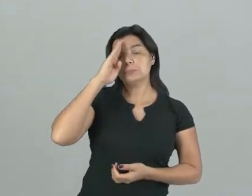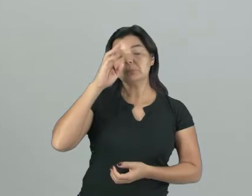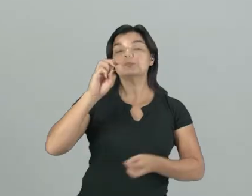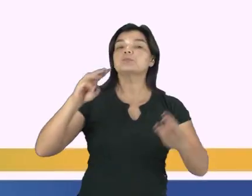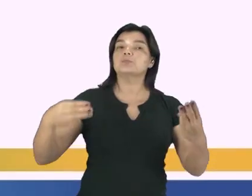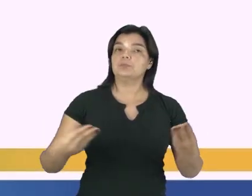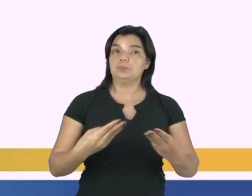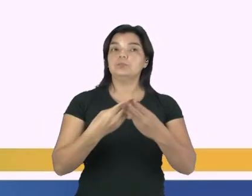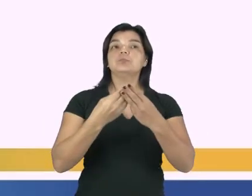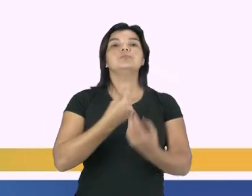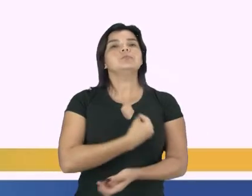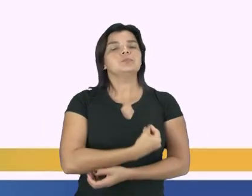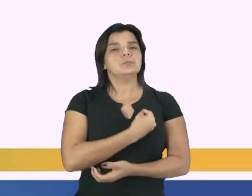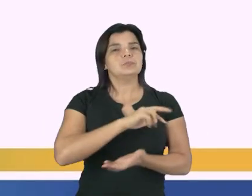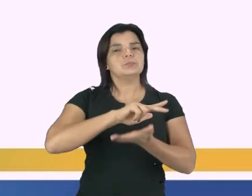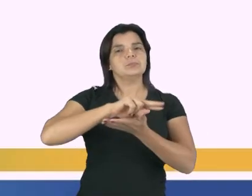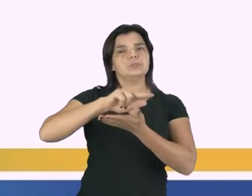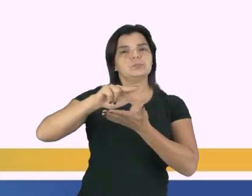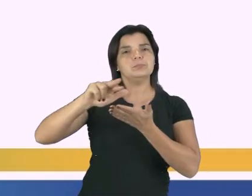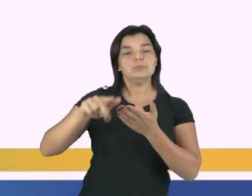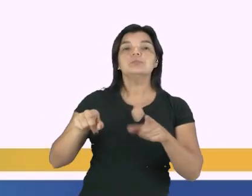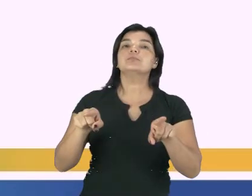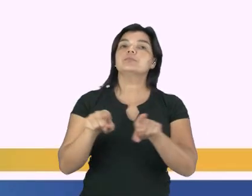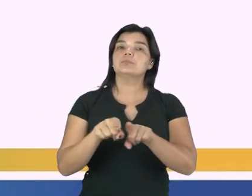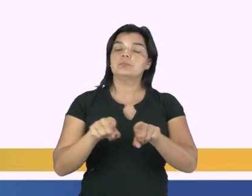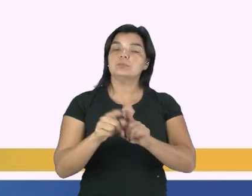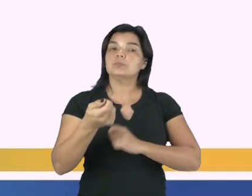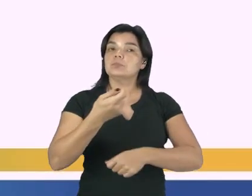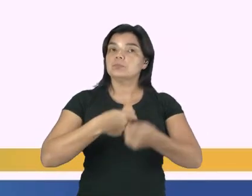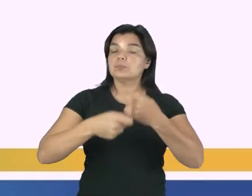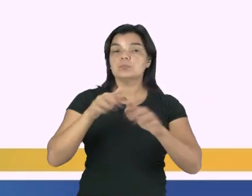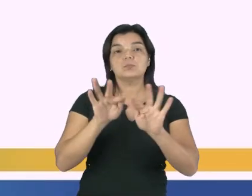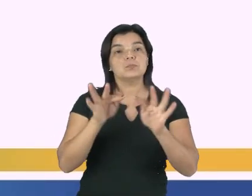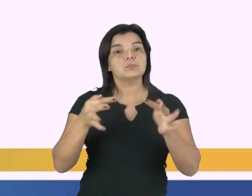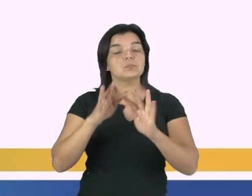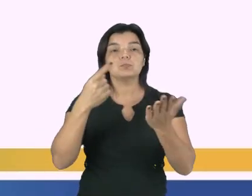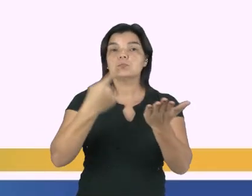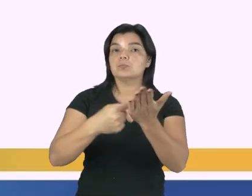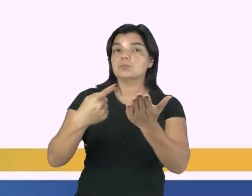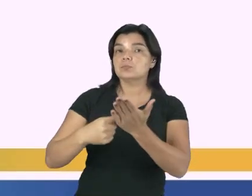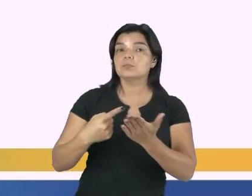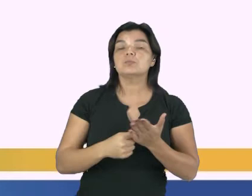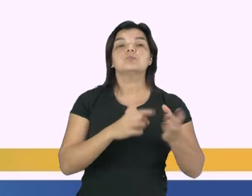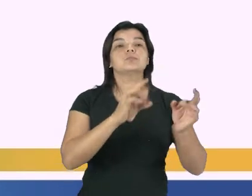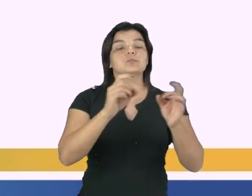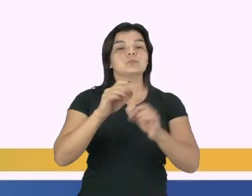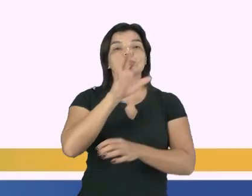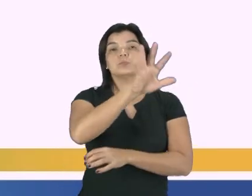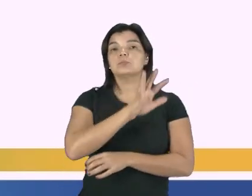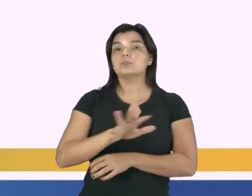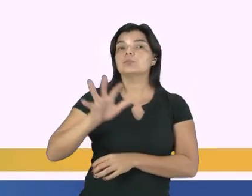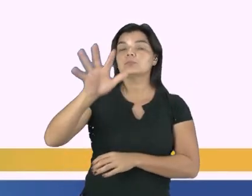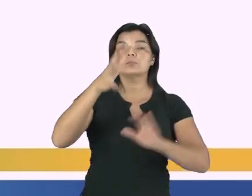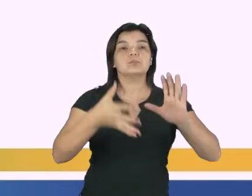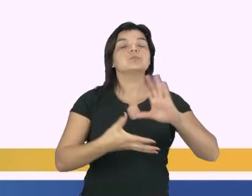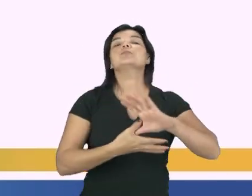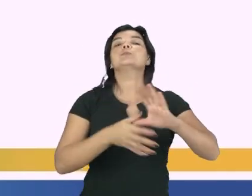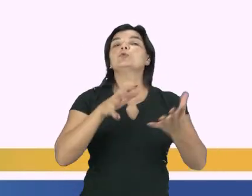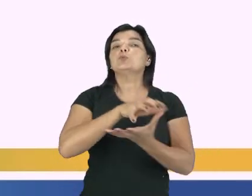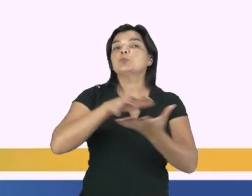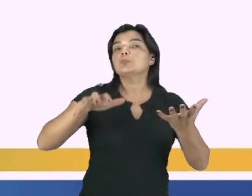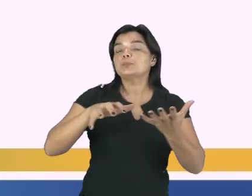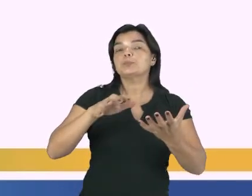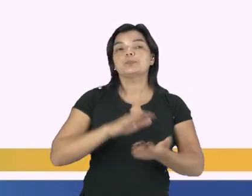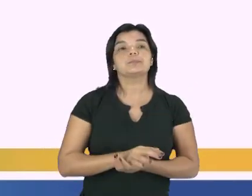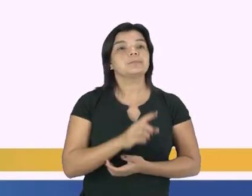blocos econômicos. Existem muitos blocos econômicos ou até simples acordos comerciais espalhados em todos os continentes do